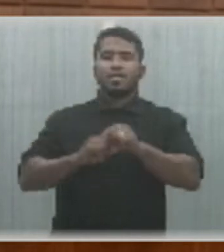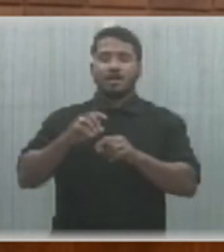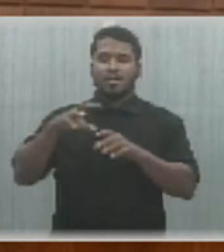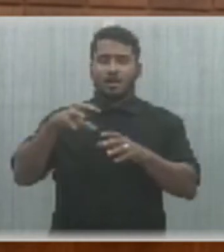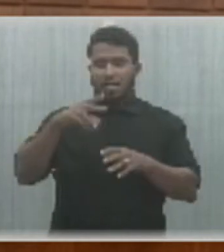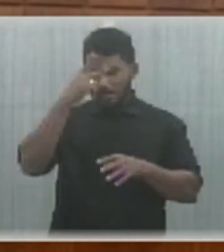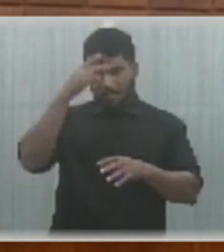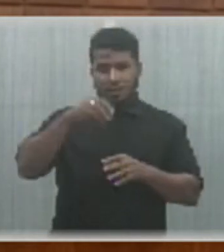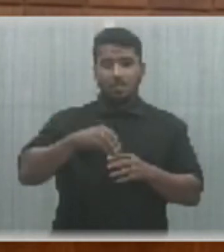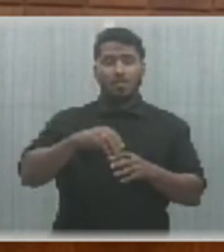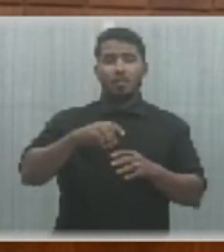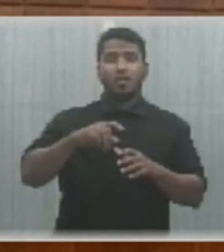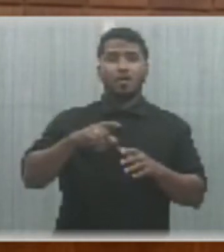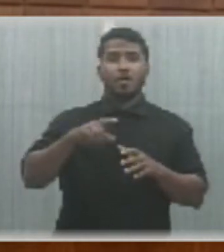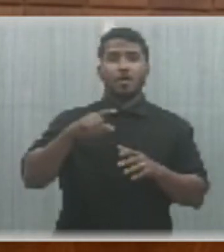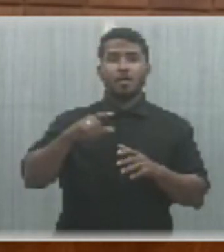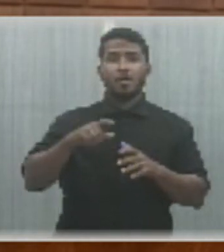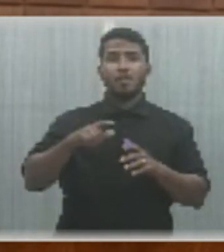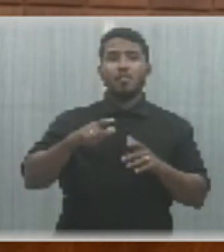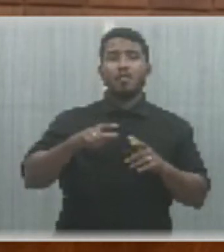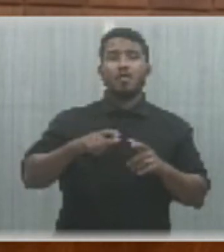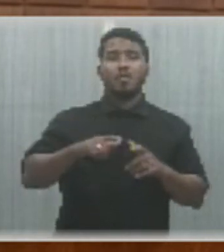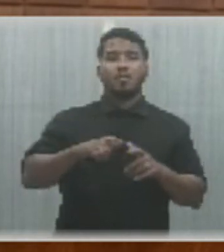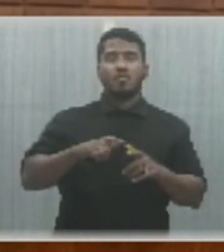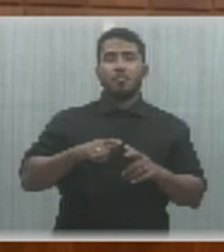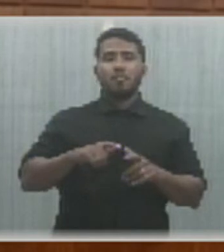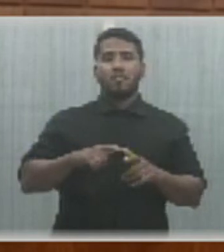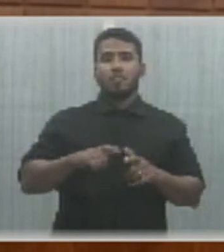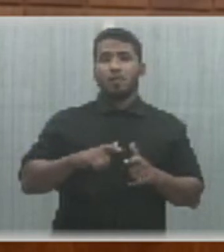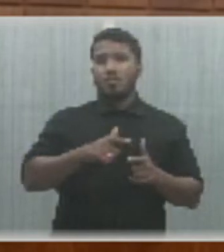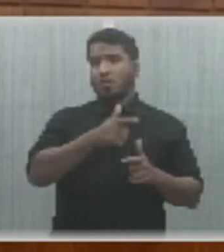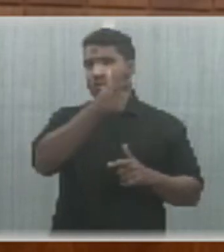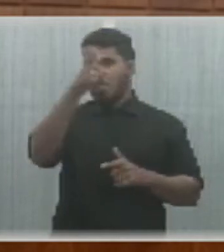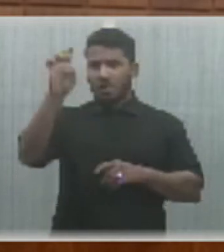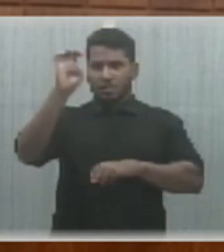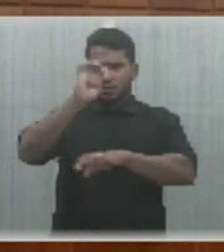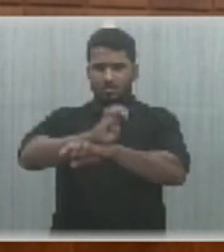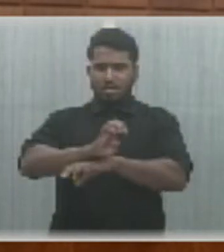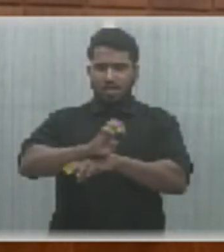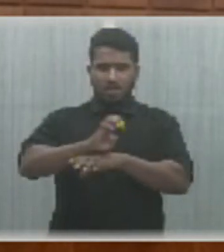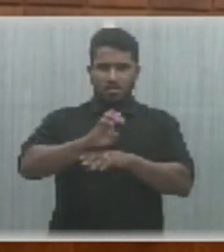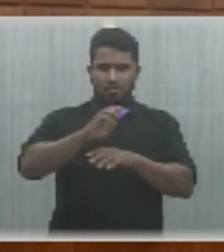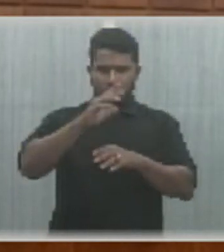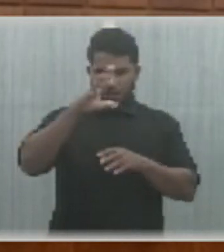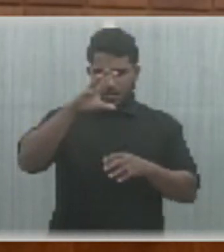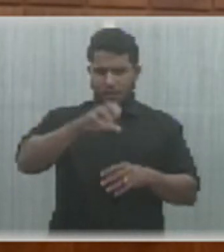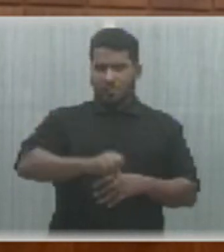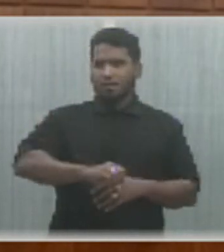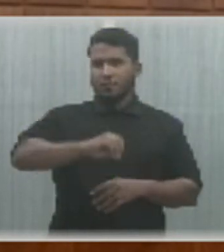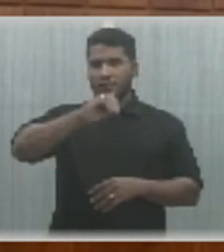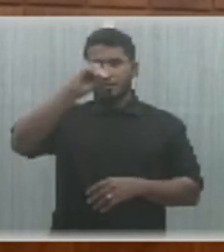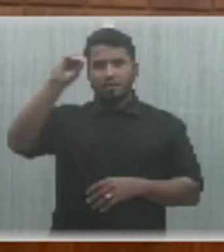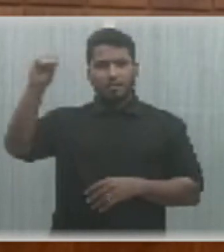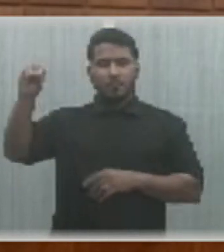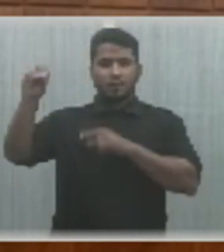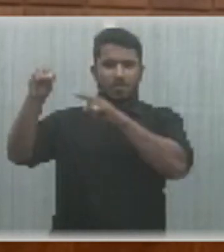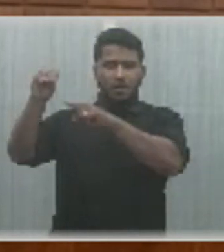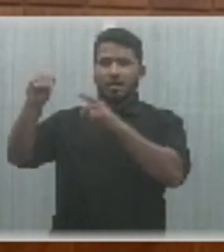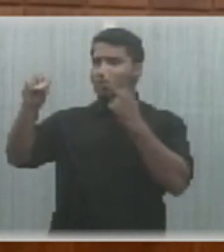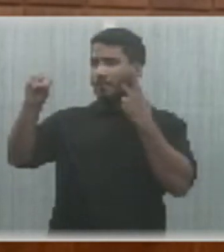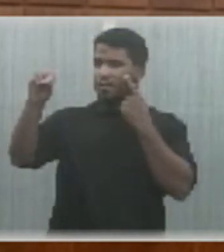transferidos para outro estado, como Fortaleza, né?